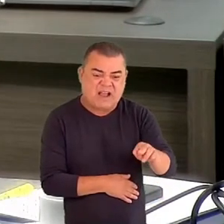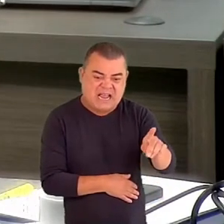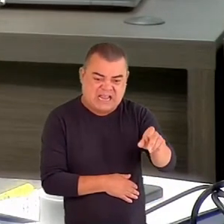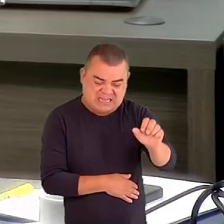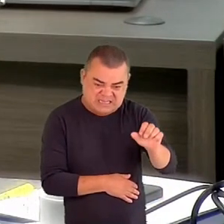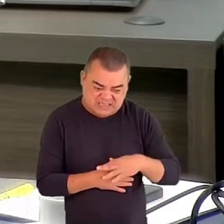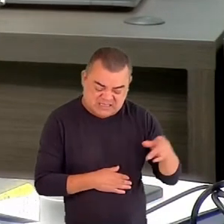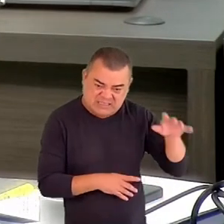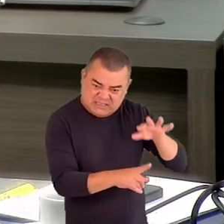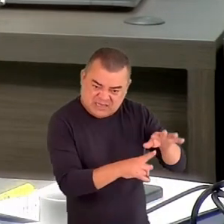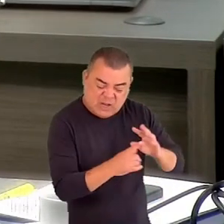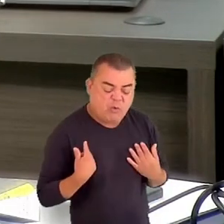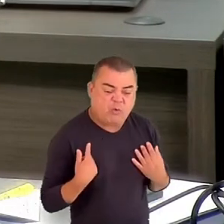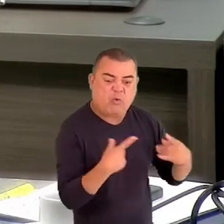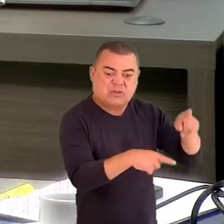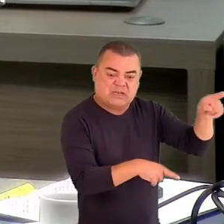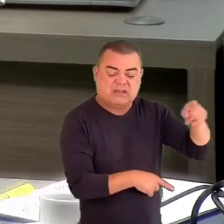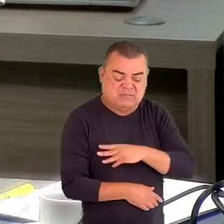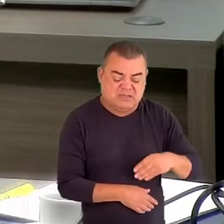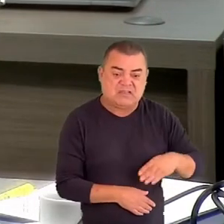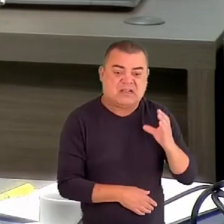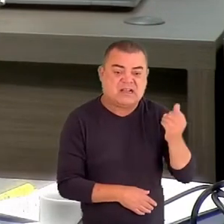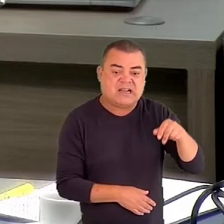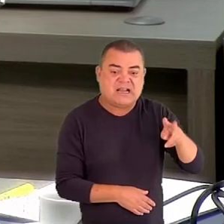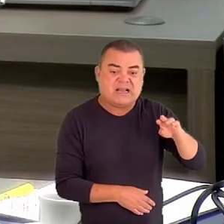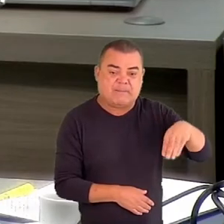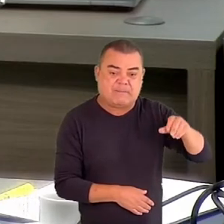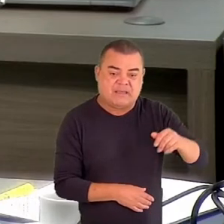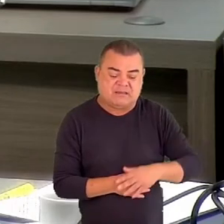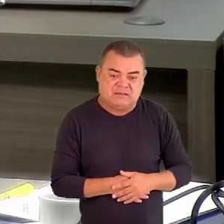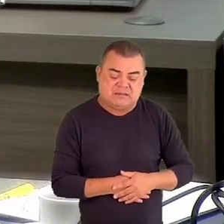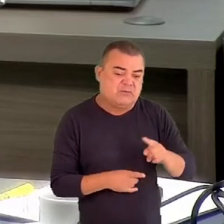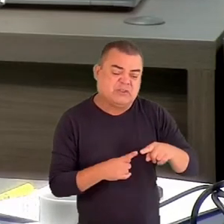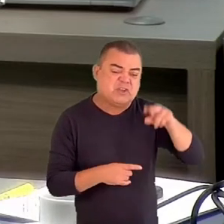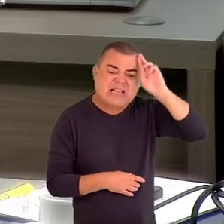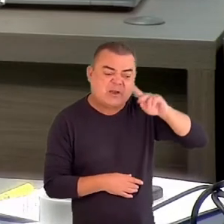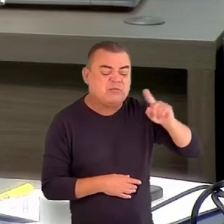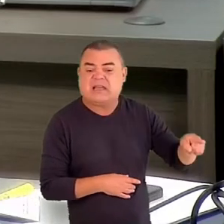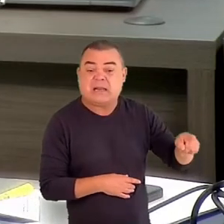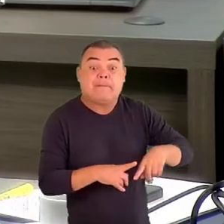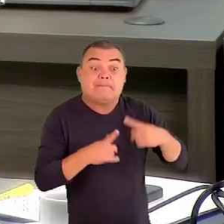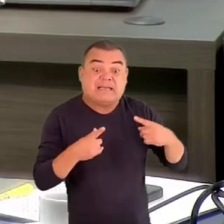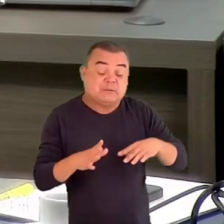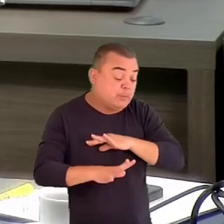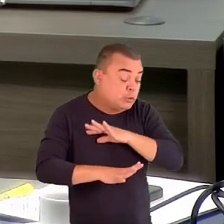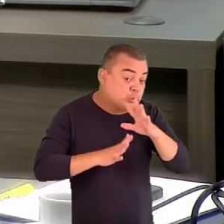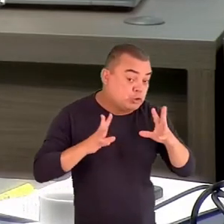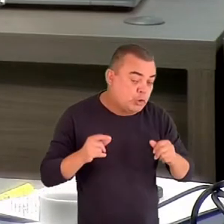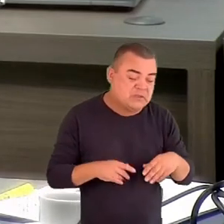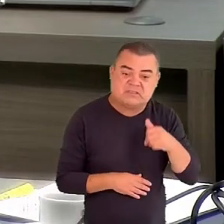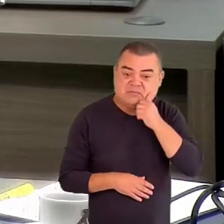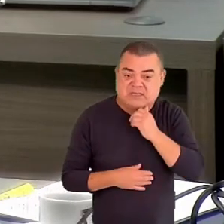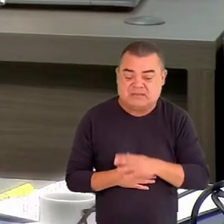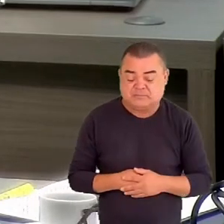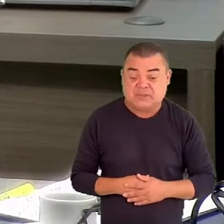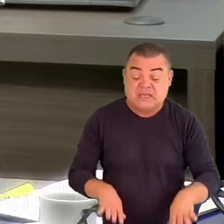Lúcia. Não foi apenas em razão dela, mas em razão de todas as mulheres. Não é possível o Ministério Público, especialmente o